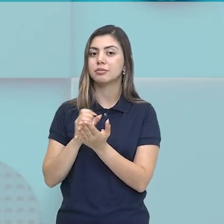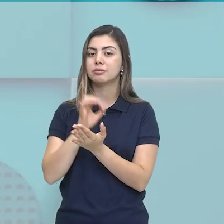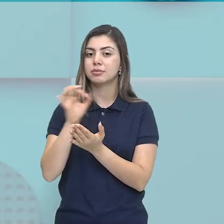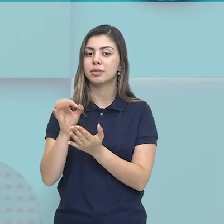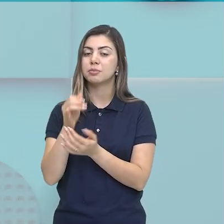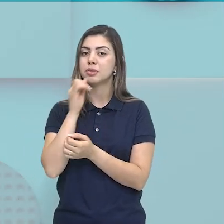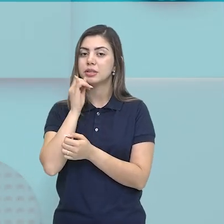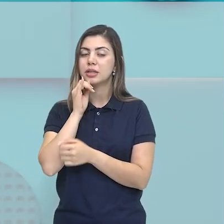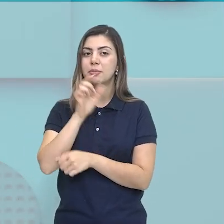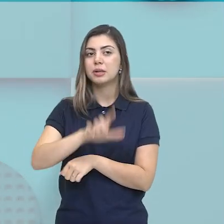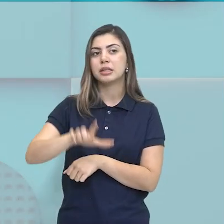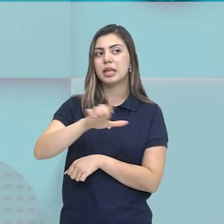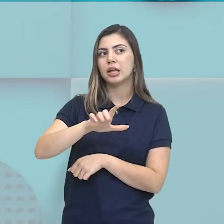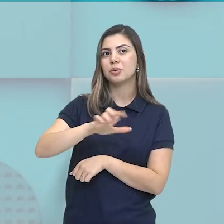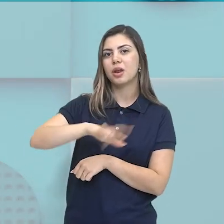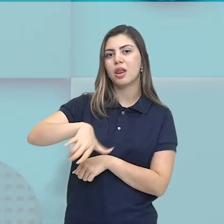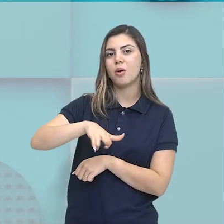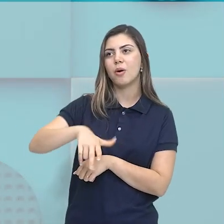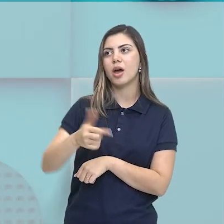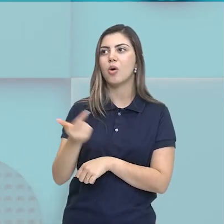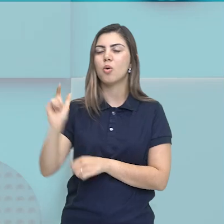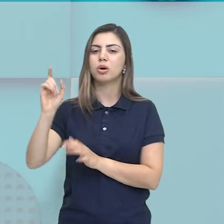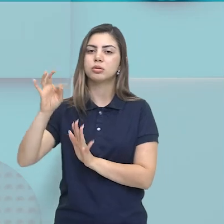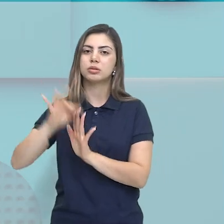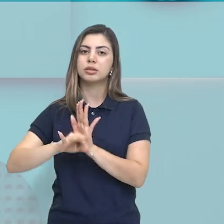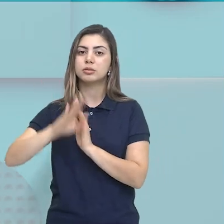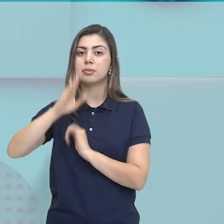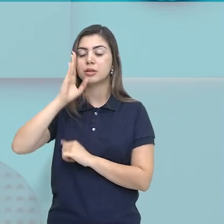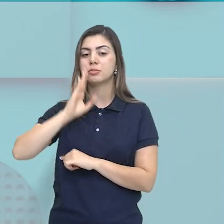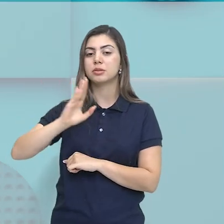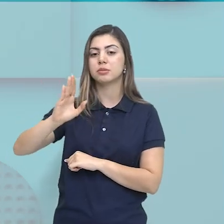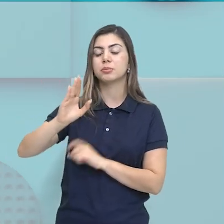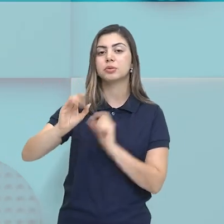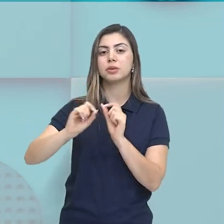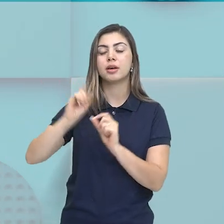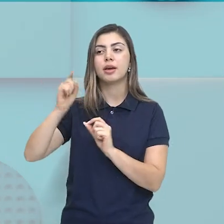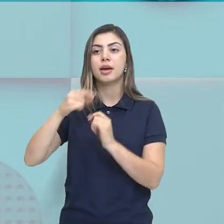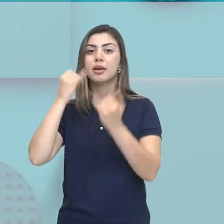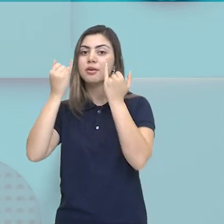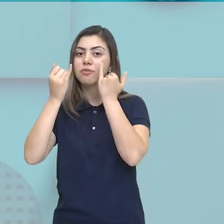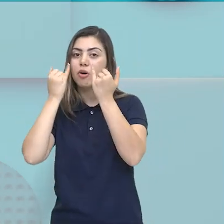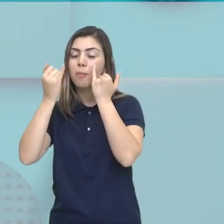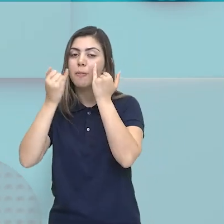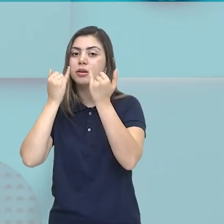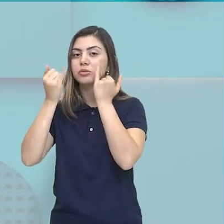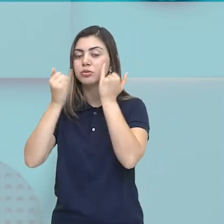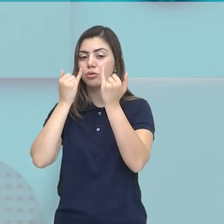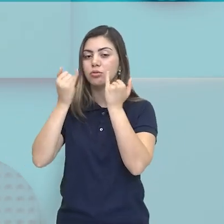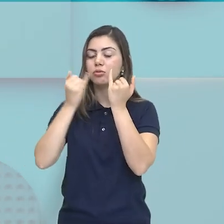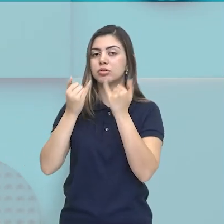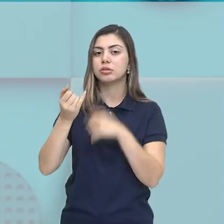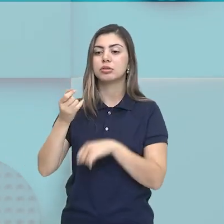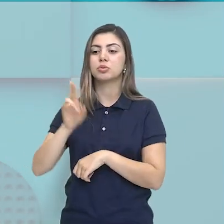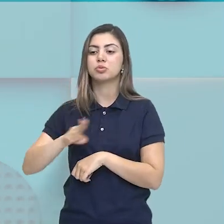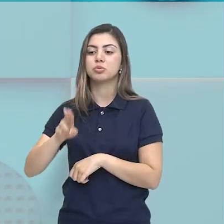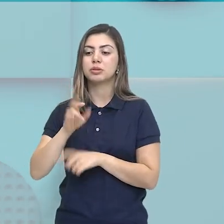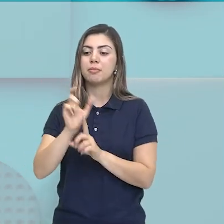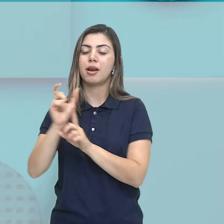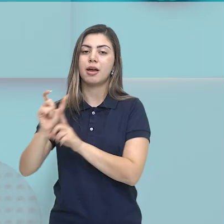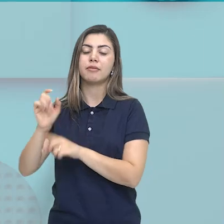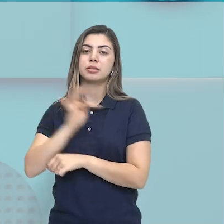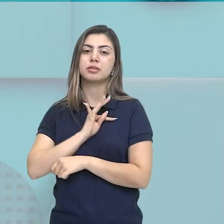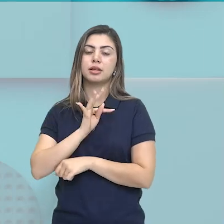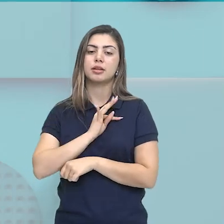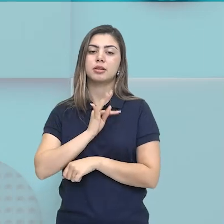não literários, por exemplo. Principalmente em notícias, né, textos técnicos, eu jamais